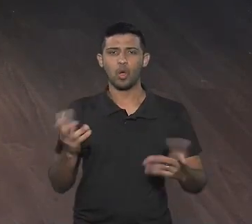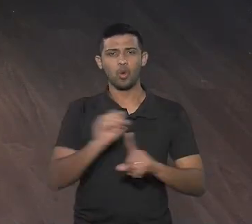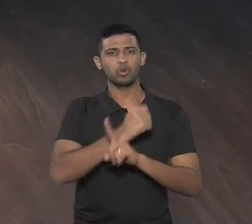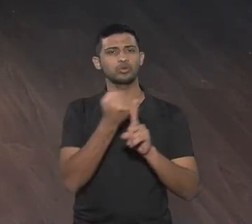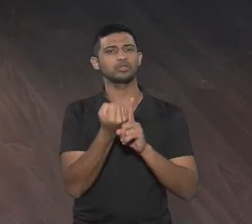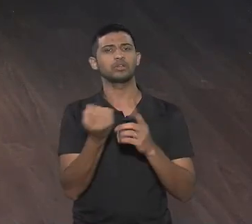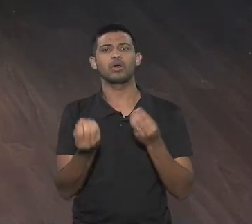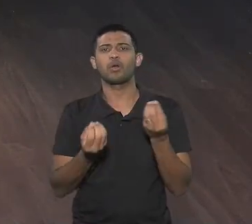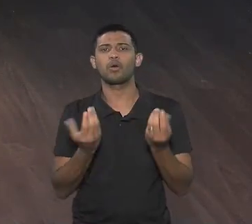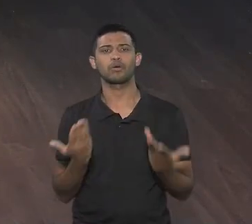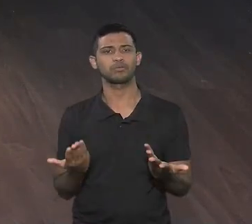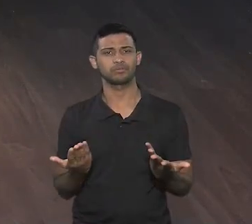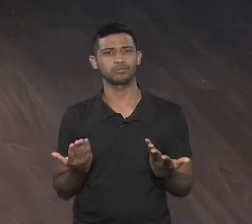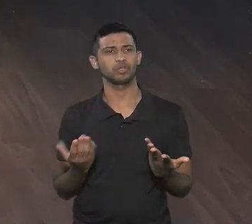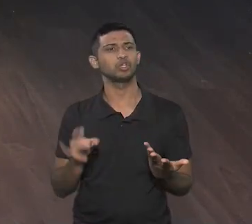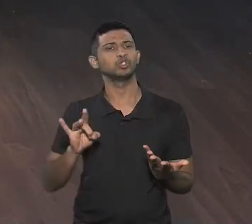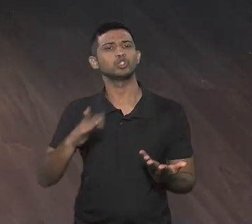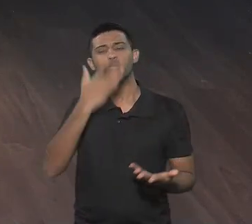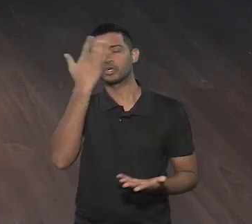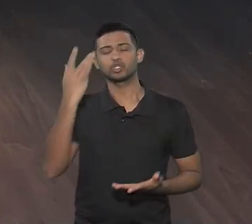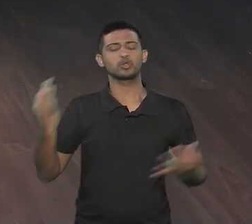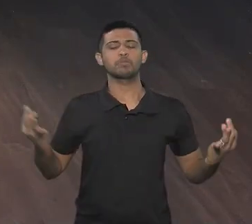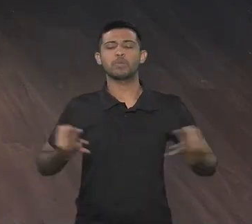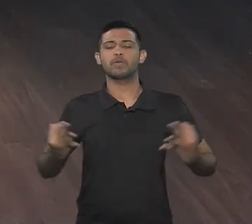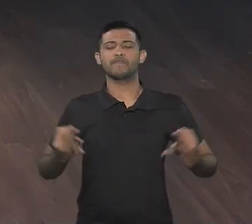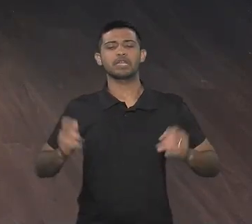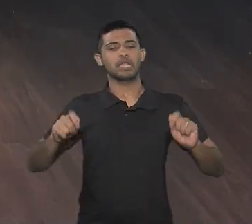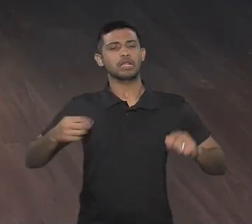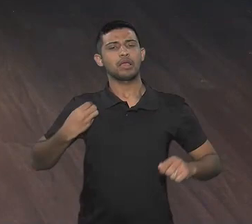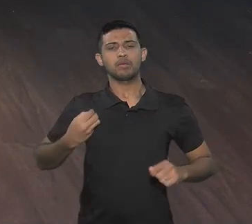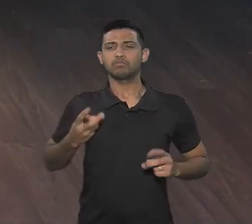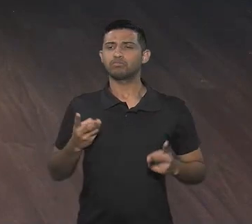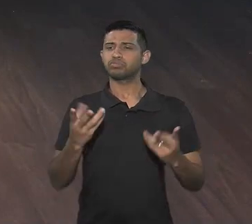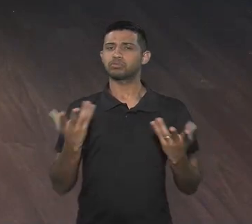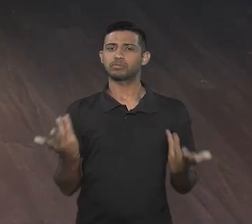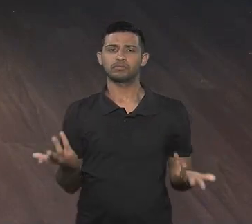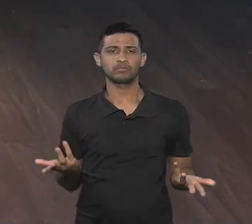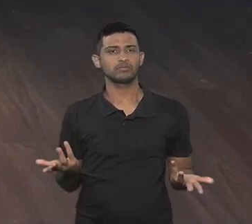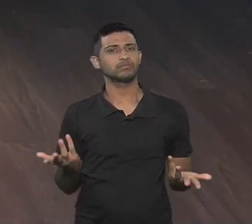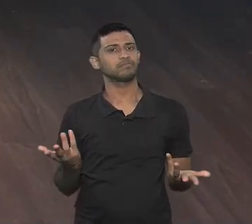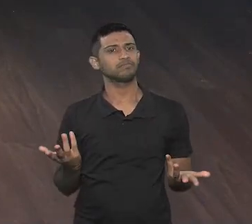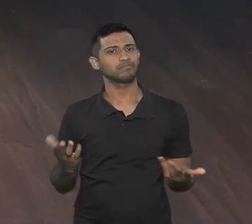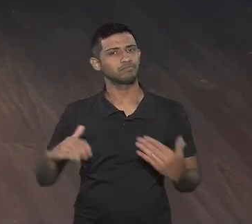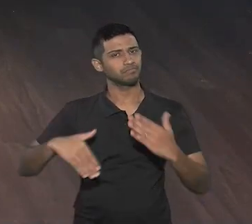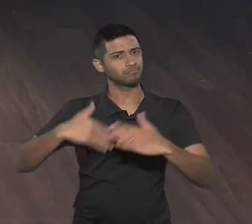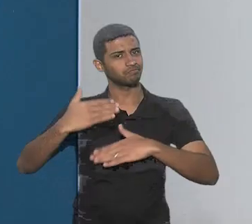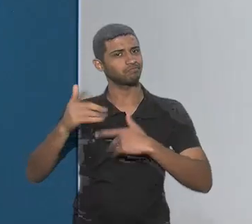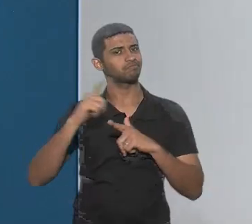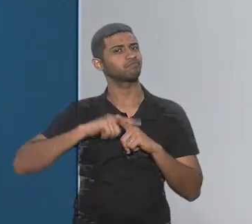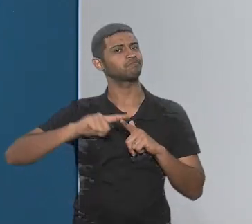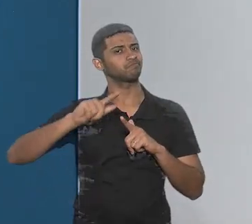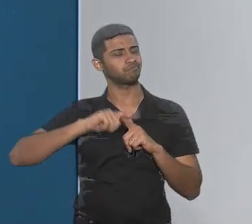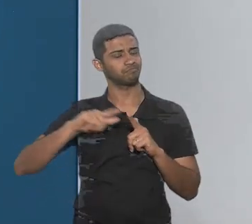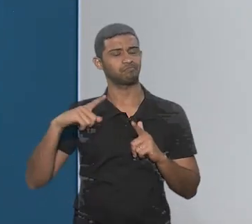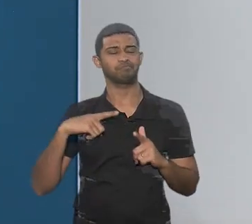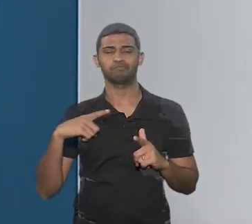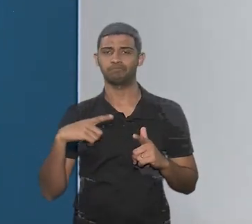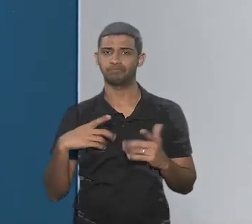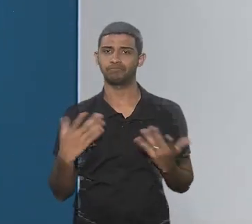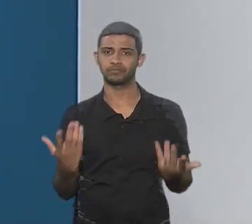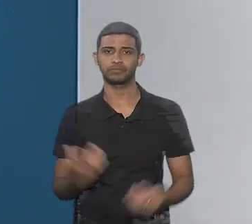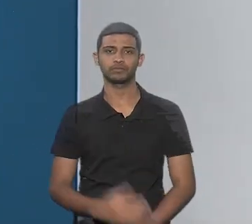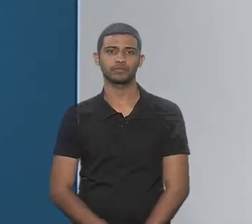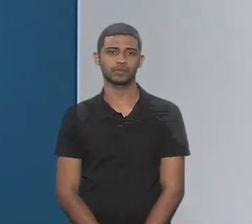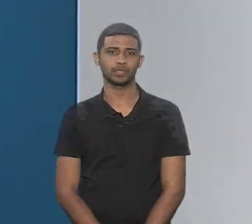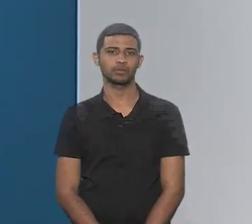Ou seja, é uma sociedade onde somente os perfeitos podem viver. Isso tem consequências, isso